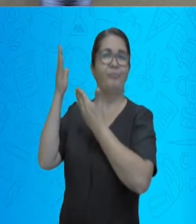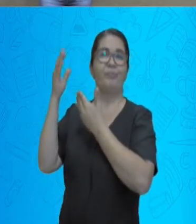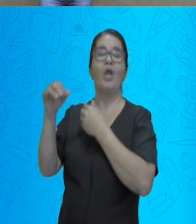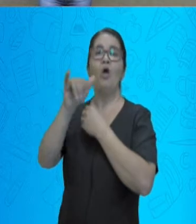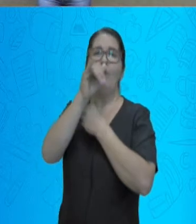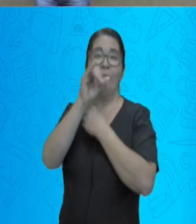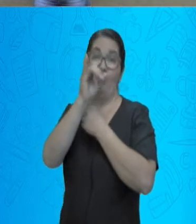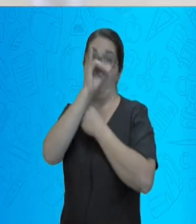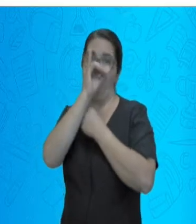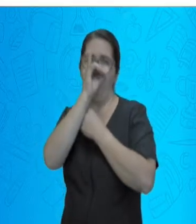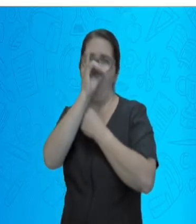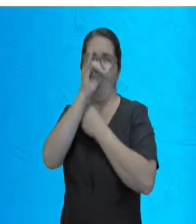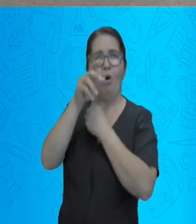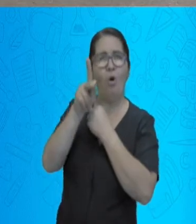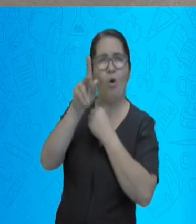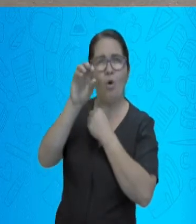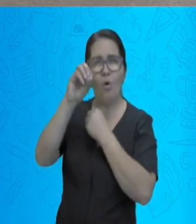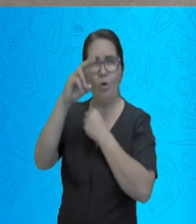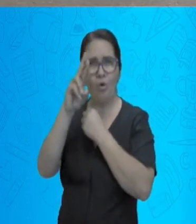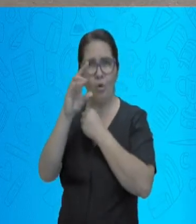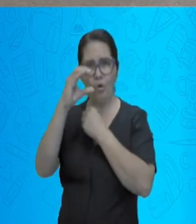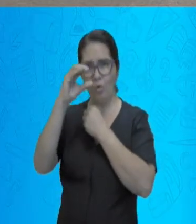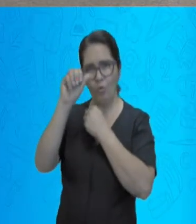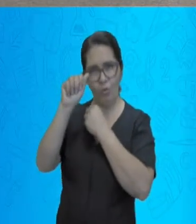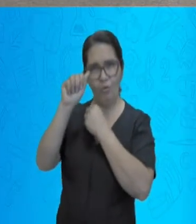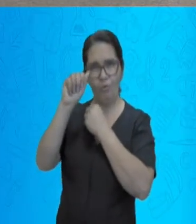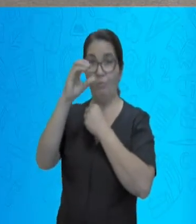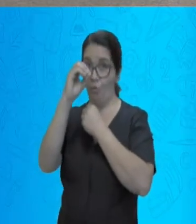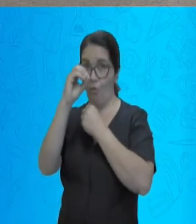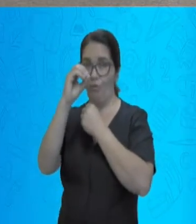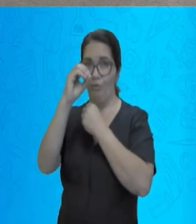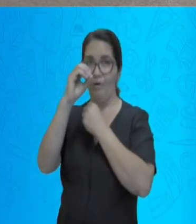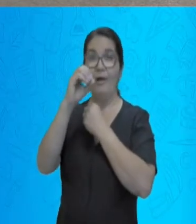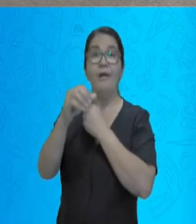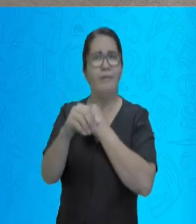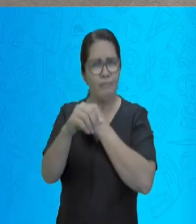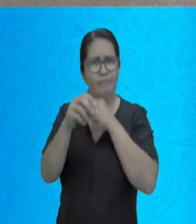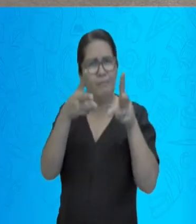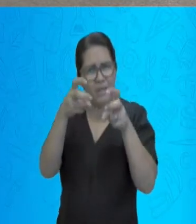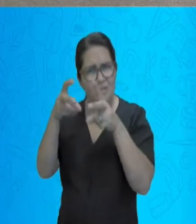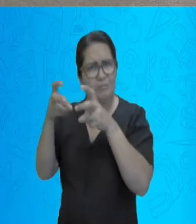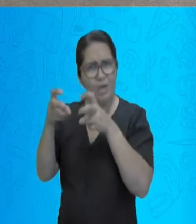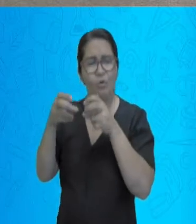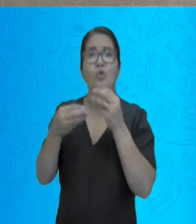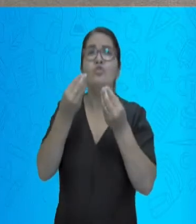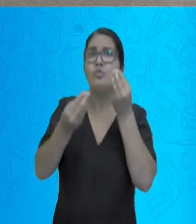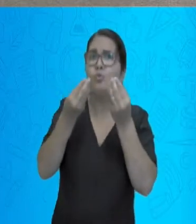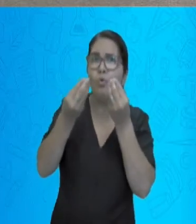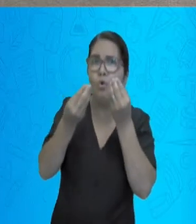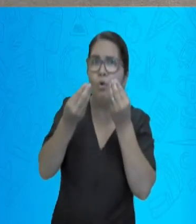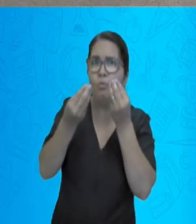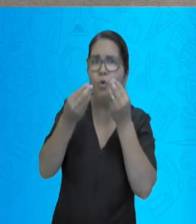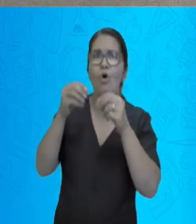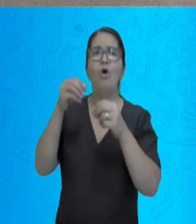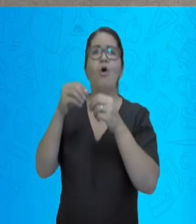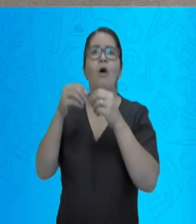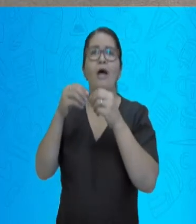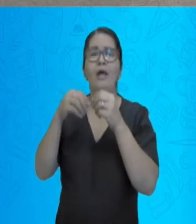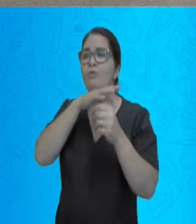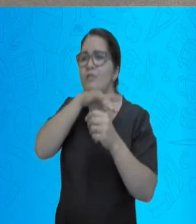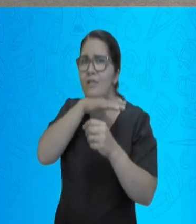Porco. As palavras são diferentes, então tomem muito cuidado no uso da letra P e da letra B.